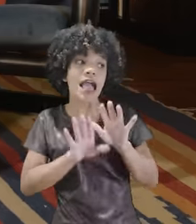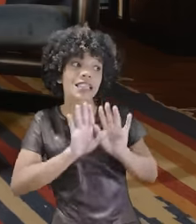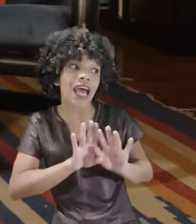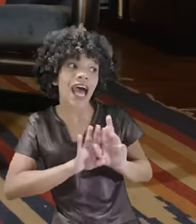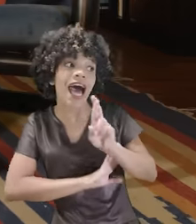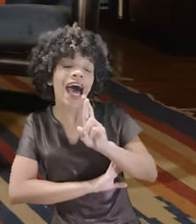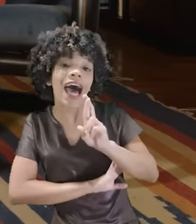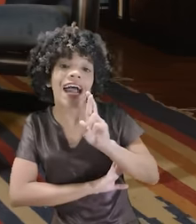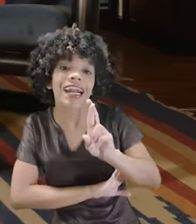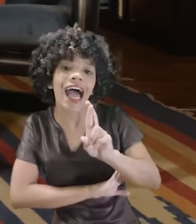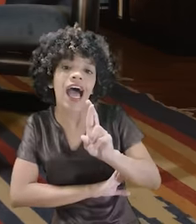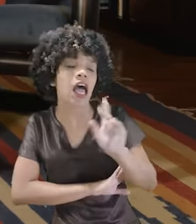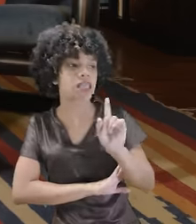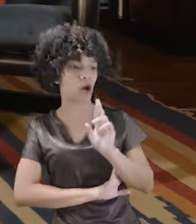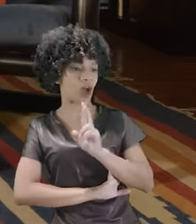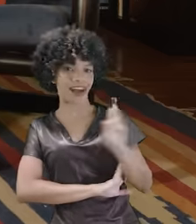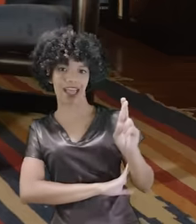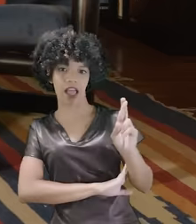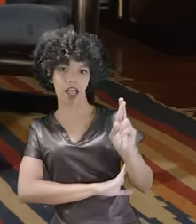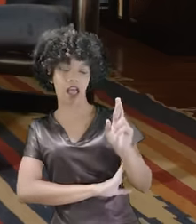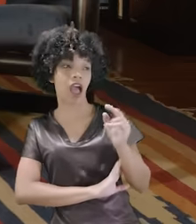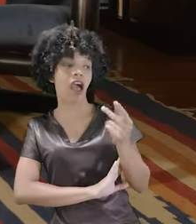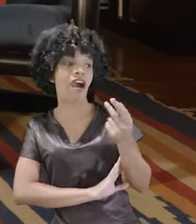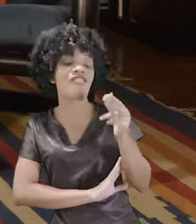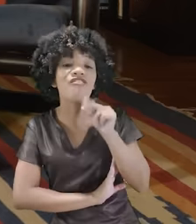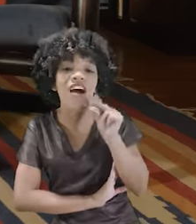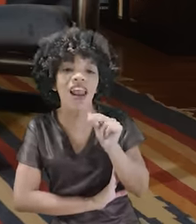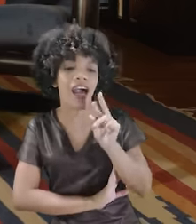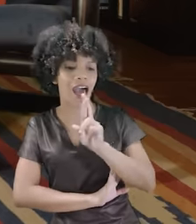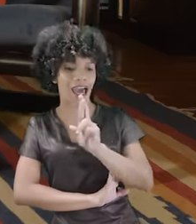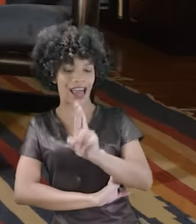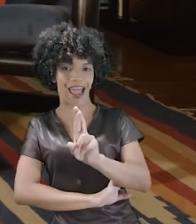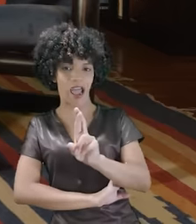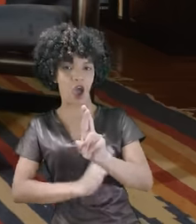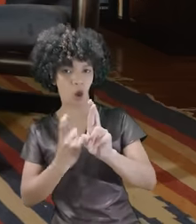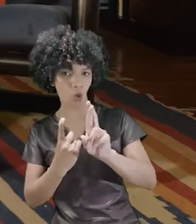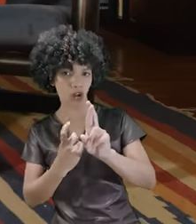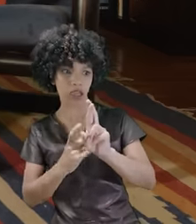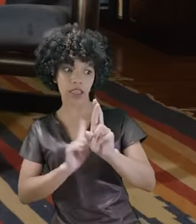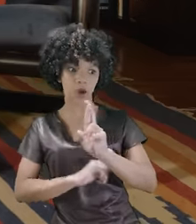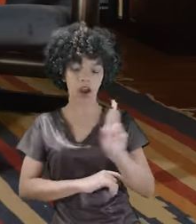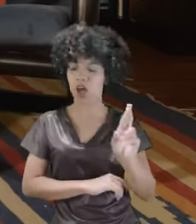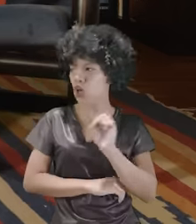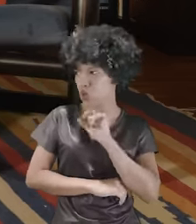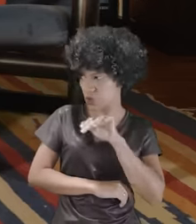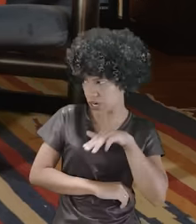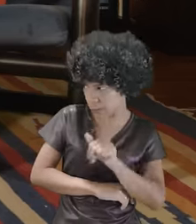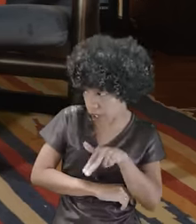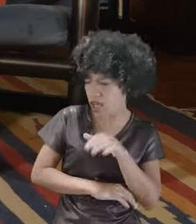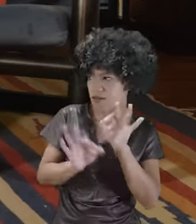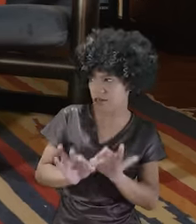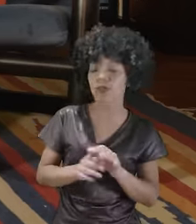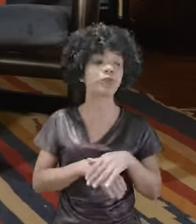exame é por causa do vocês fala R mas ela vá passando solimann da solimann Tá